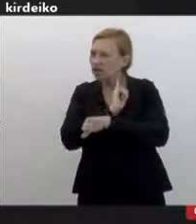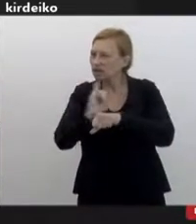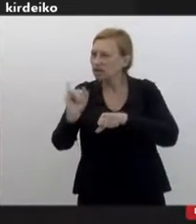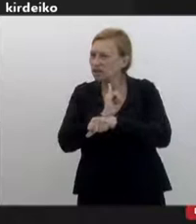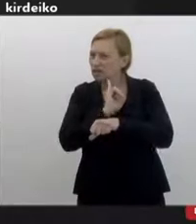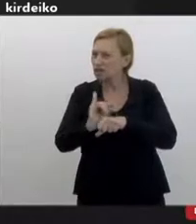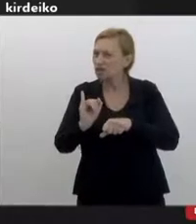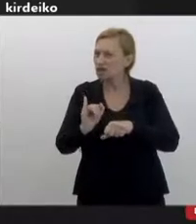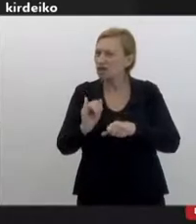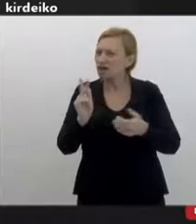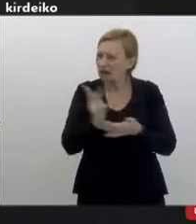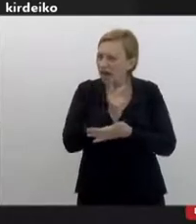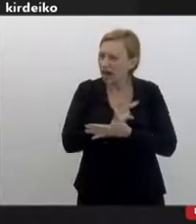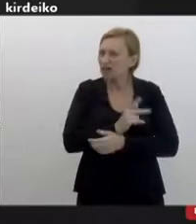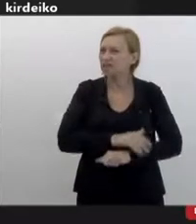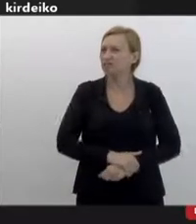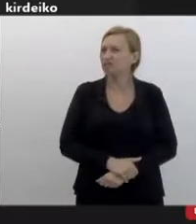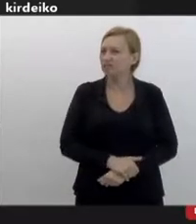de má fé?